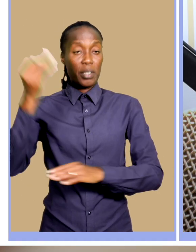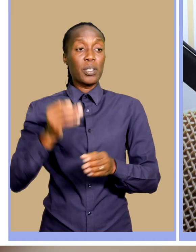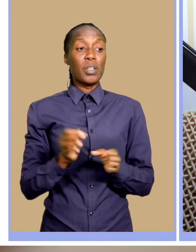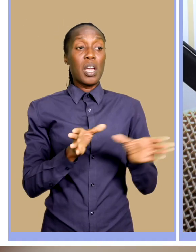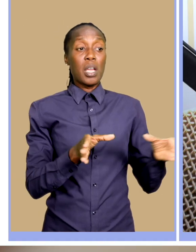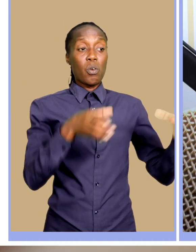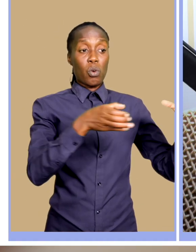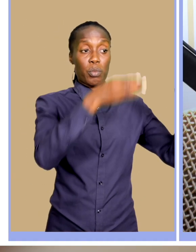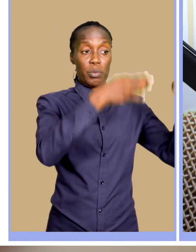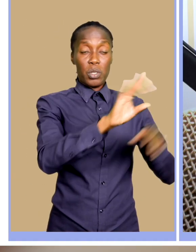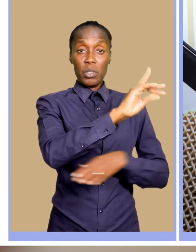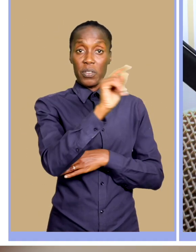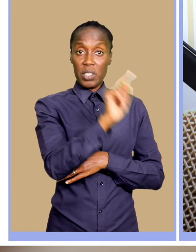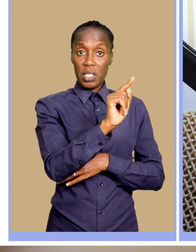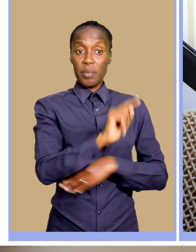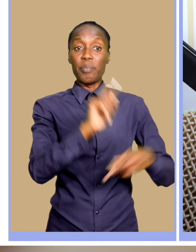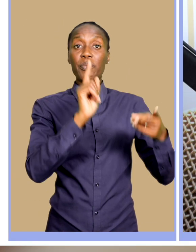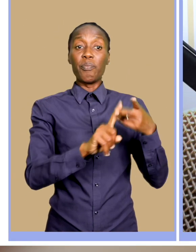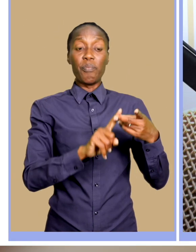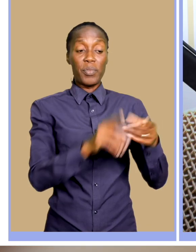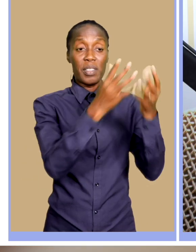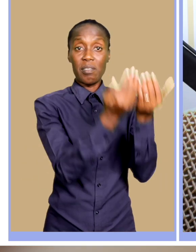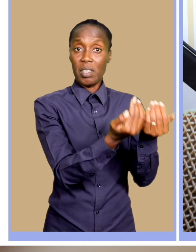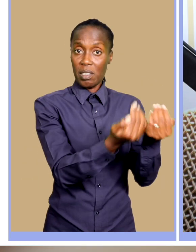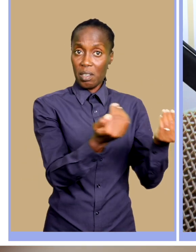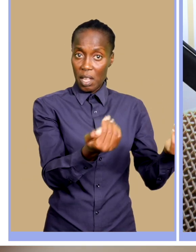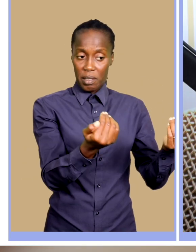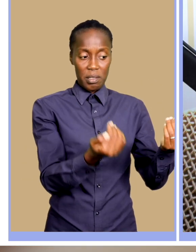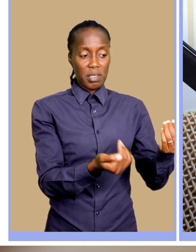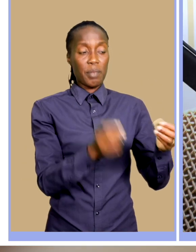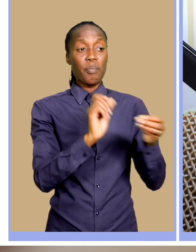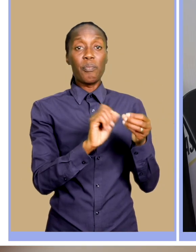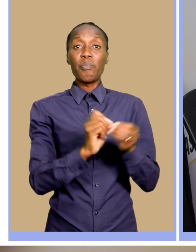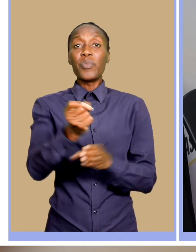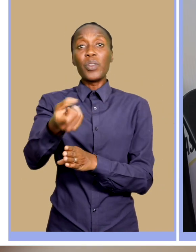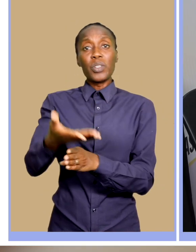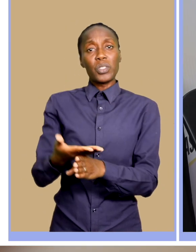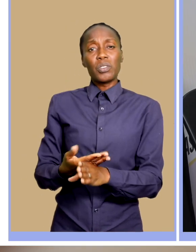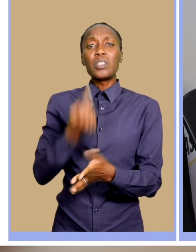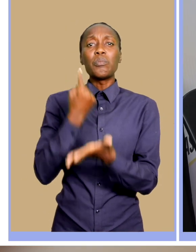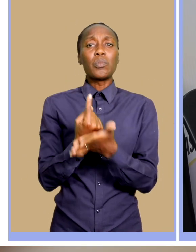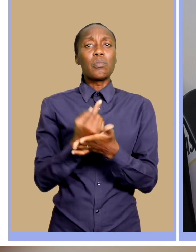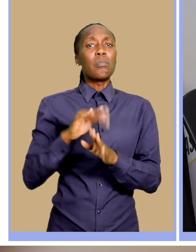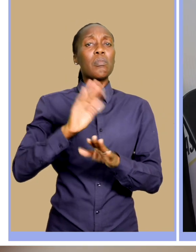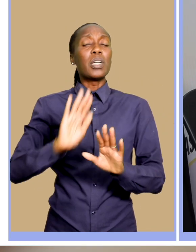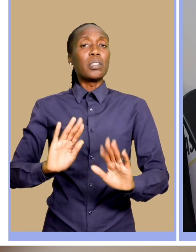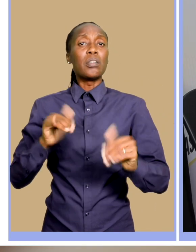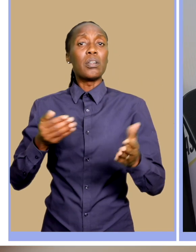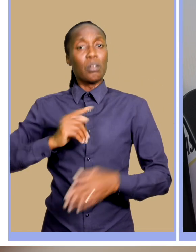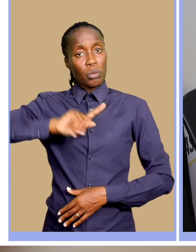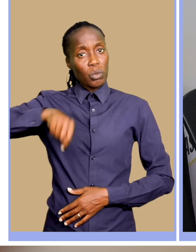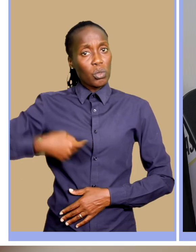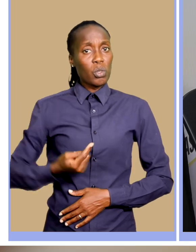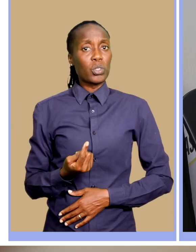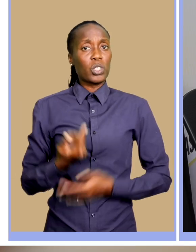com deficiência e da criança. Então, quando eu digo que foi uma experiência marcante, porque nós conseguimos